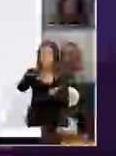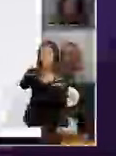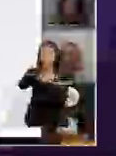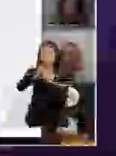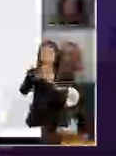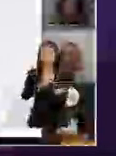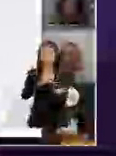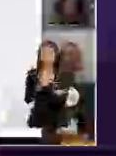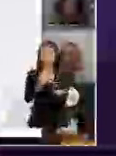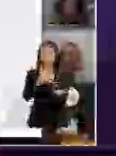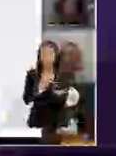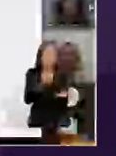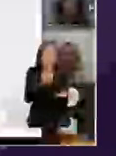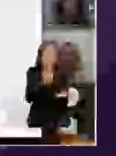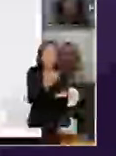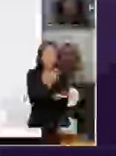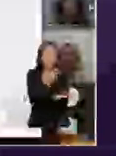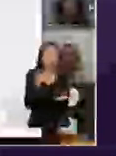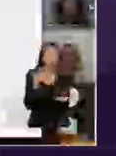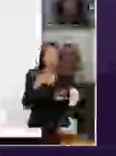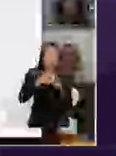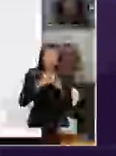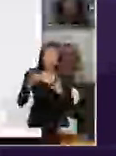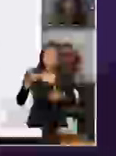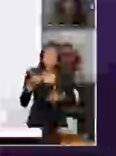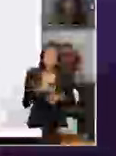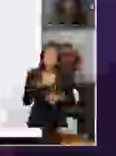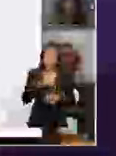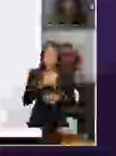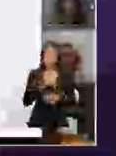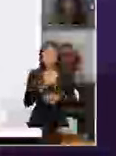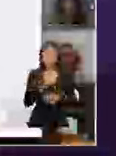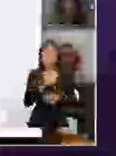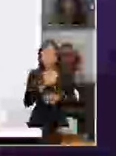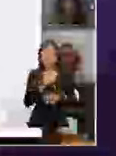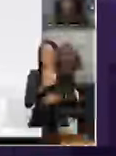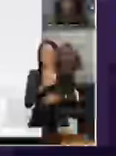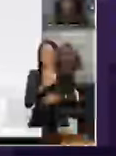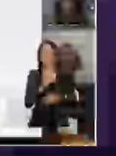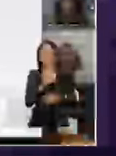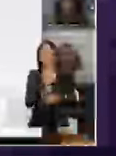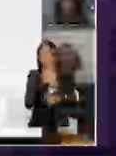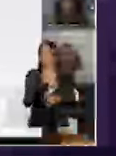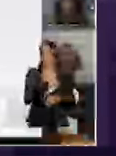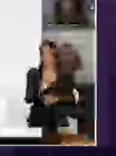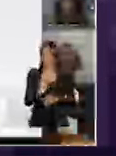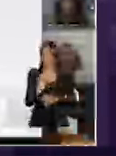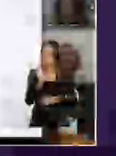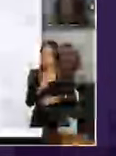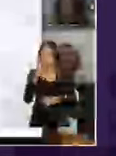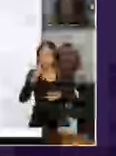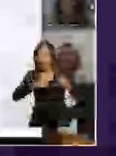nenhum óbito relatado por miocardite, é importante frisar que esse estudo analisou apenas e tão somente essas crianças por